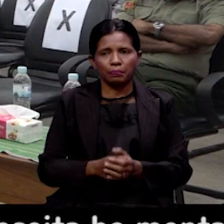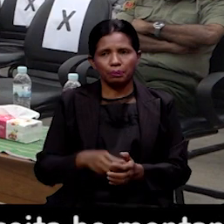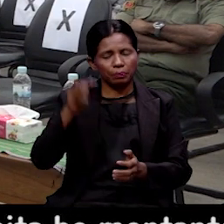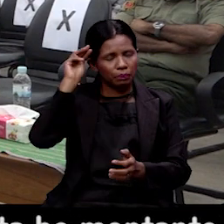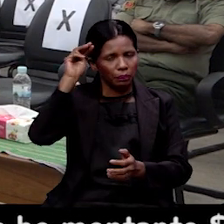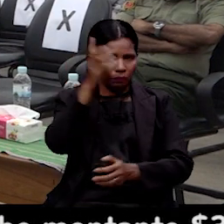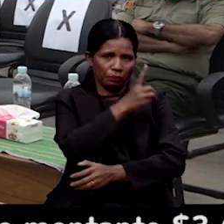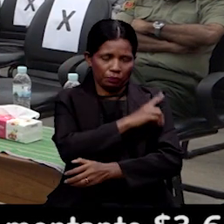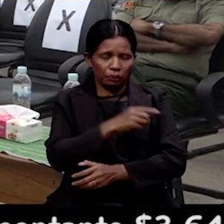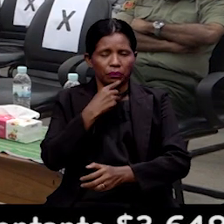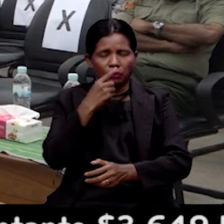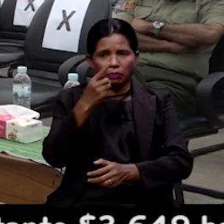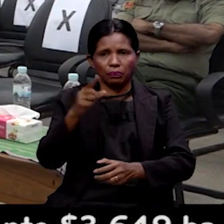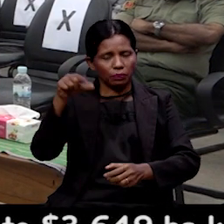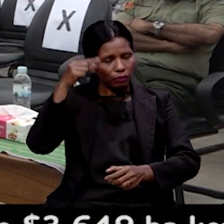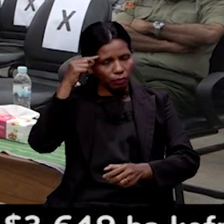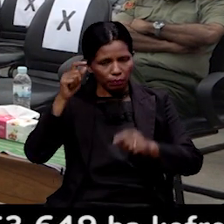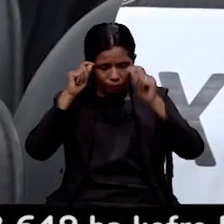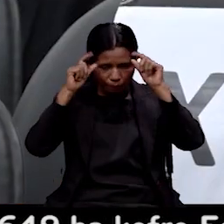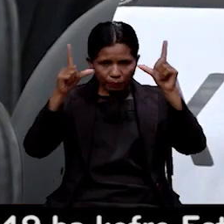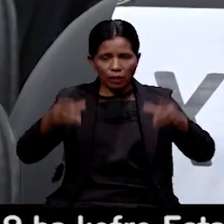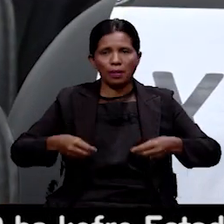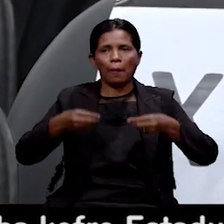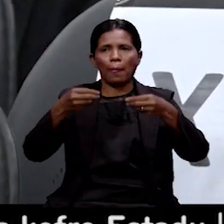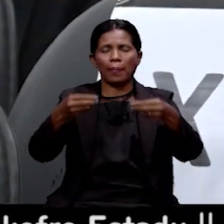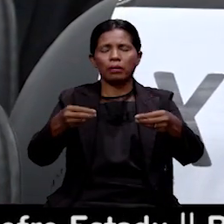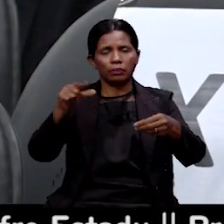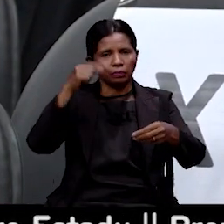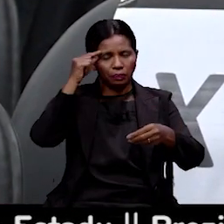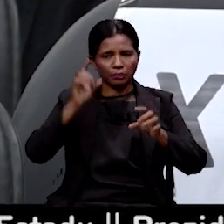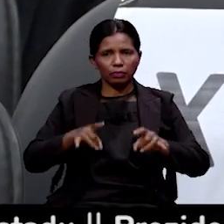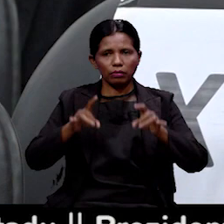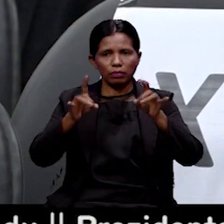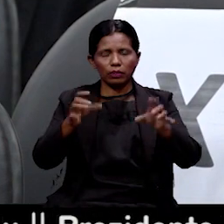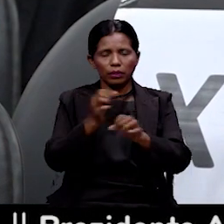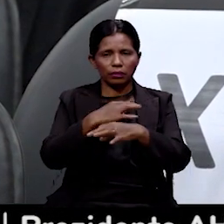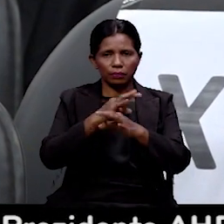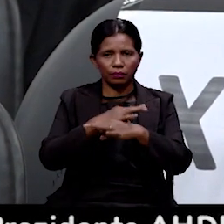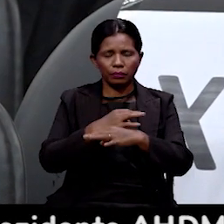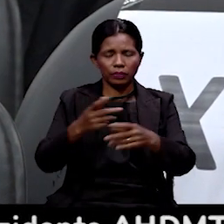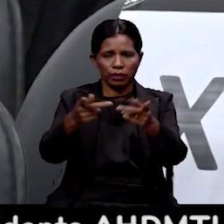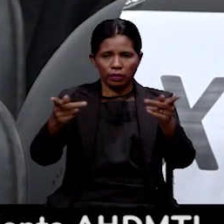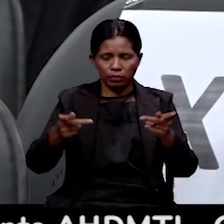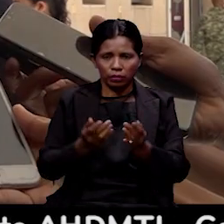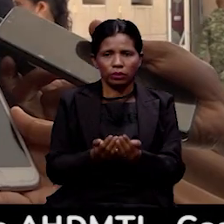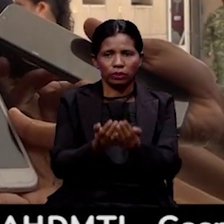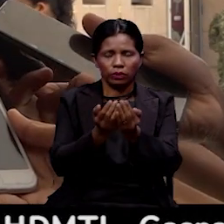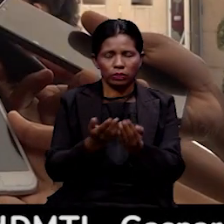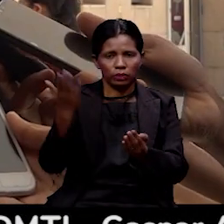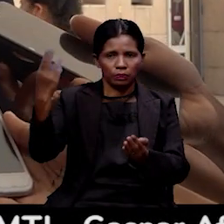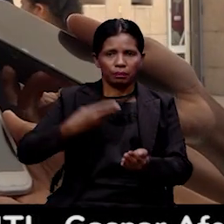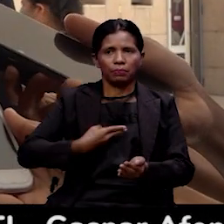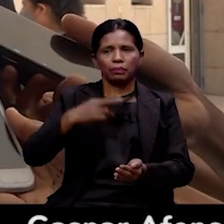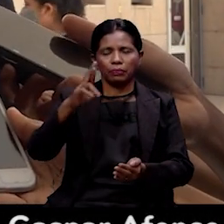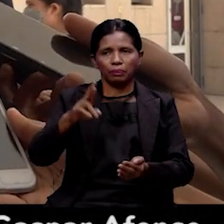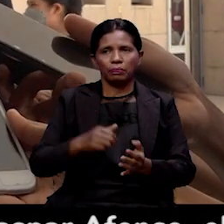o acordo né, governo Timor-Leste foi autorização do governo Austrália a tubelejar a construção do Porto Naval Hera. Governo